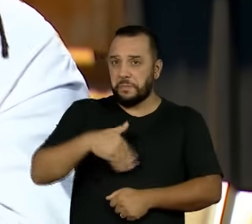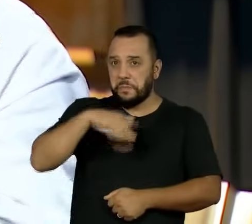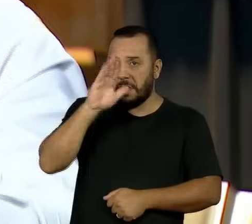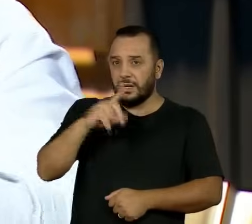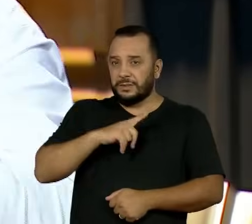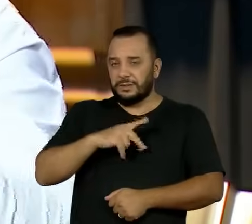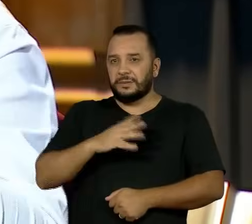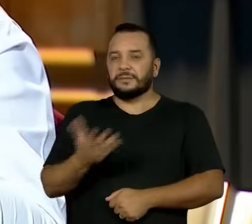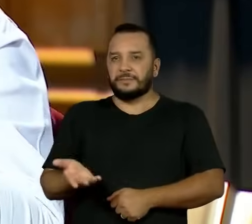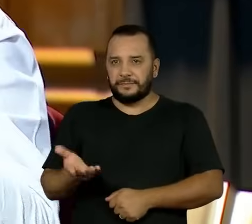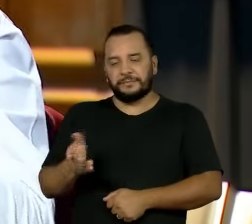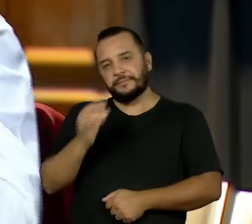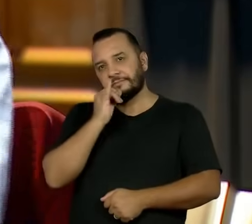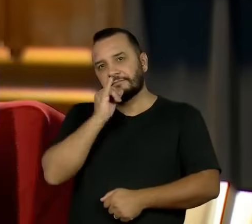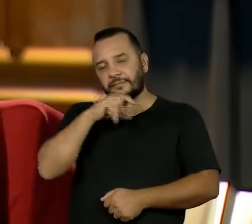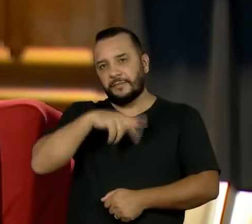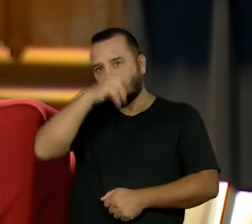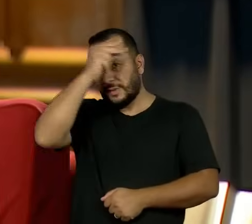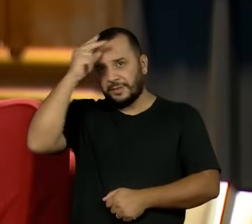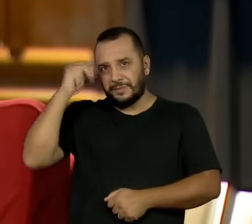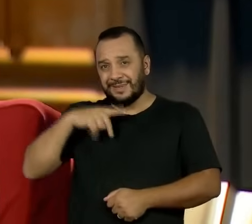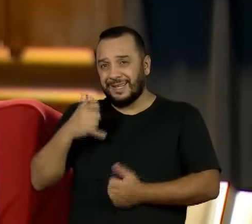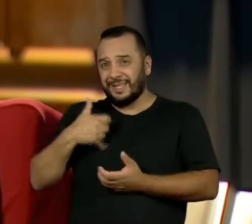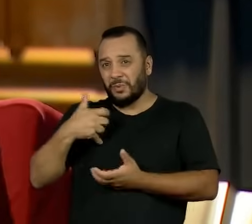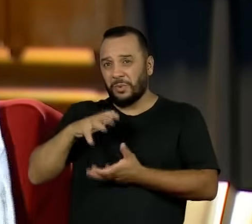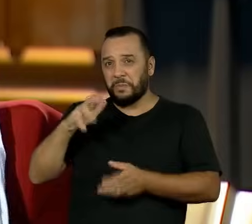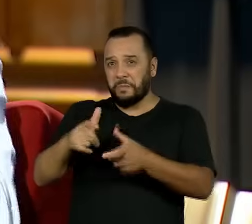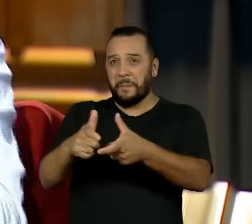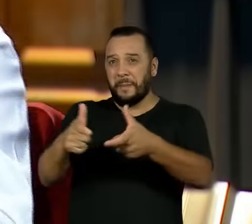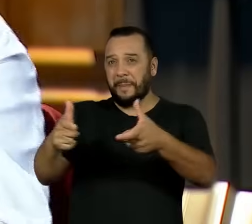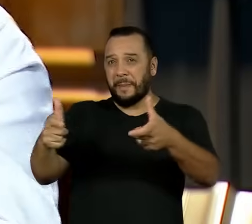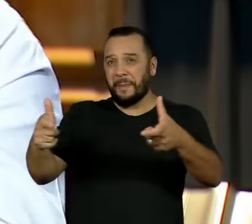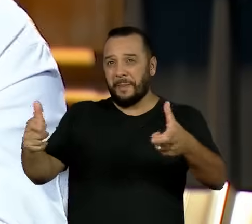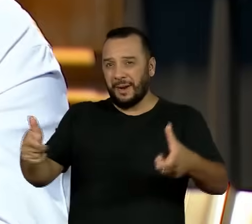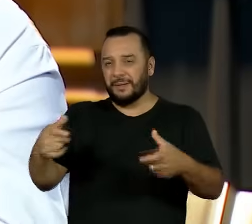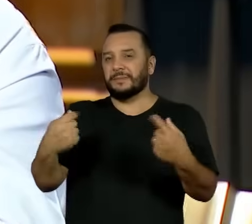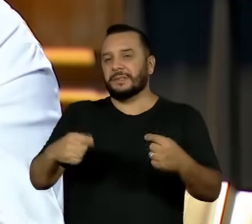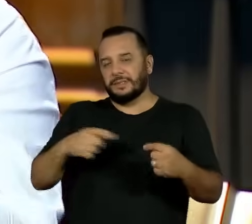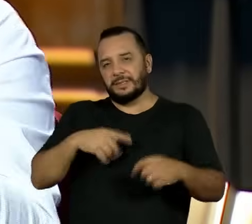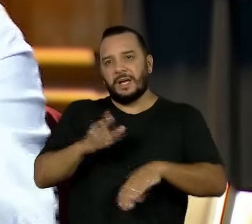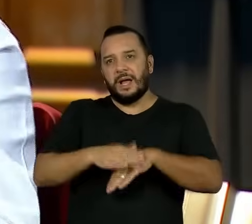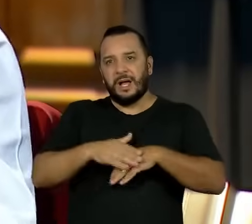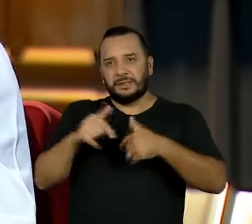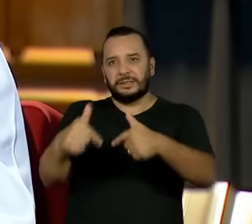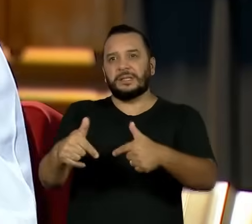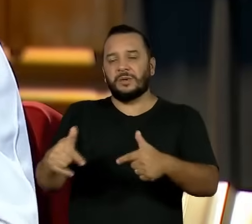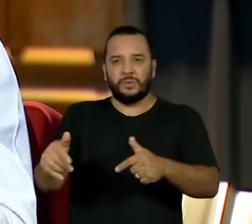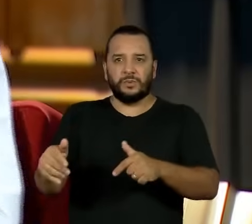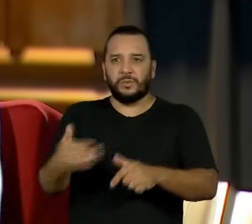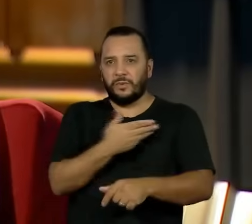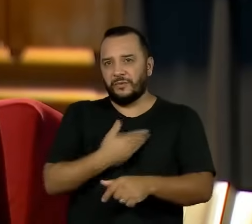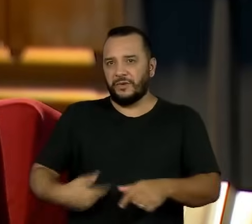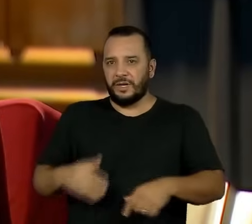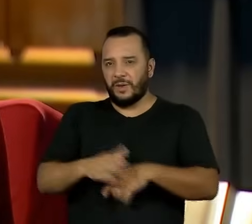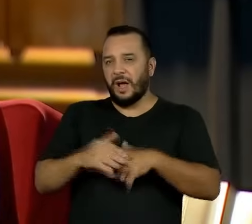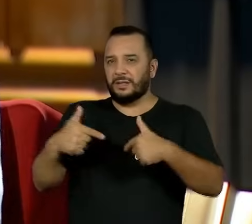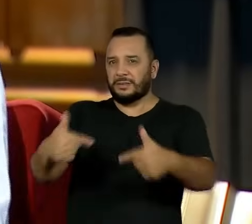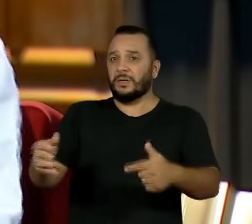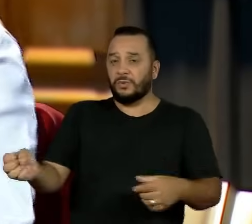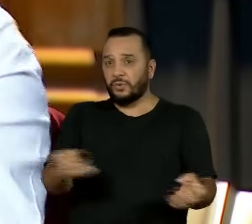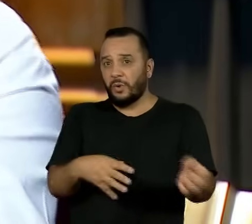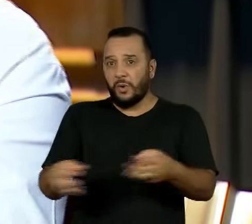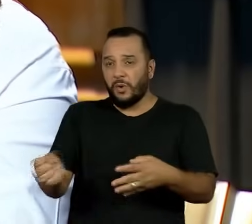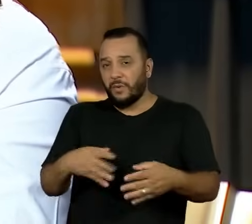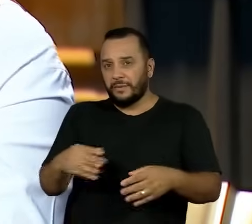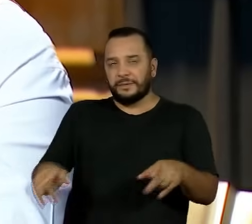então, municípios que envelheceram muito Sim. e precisam ter novas políticas, novos programas, novas ações. E